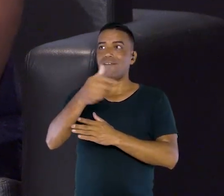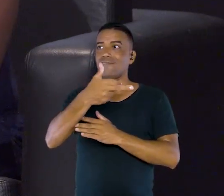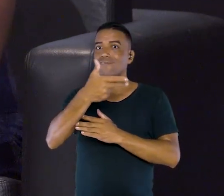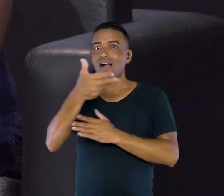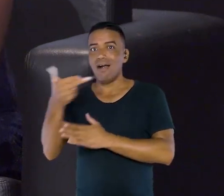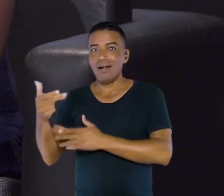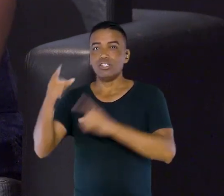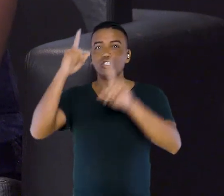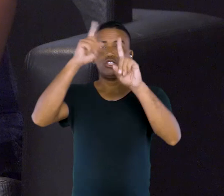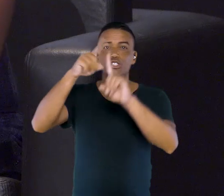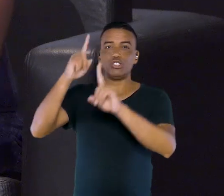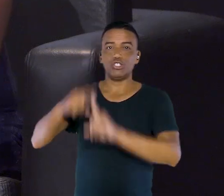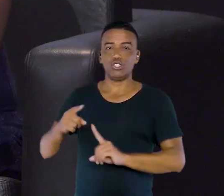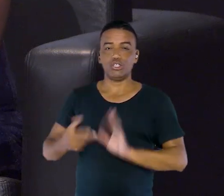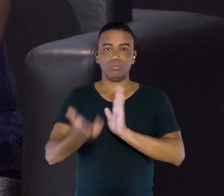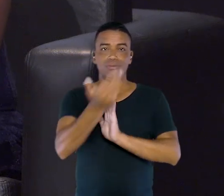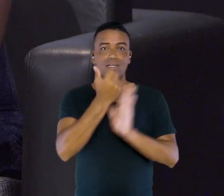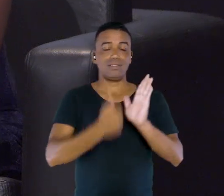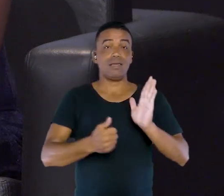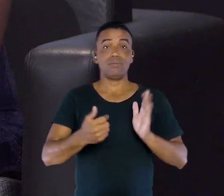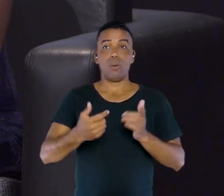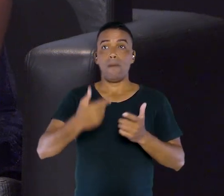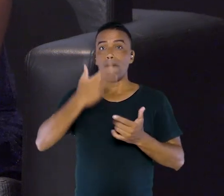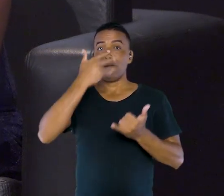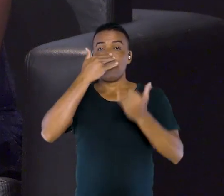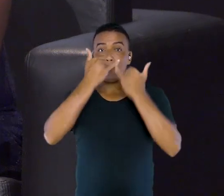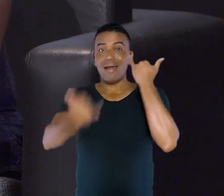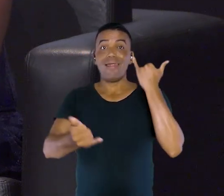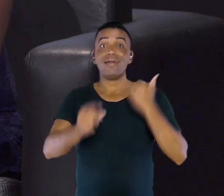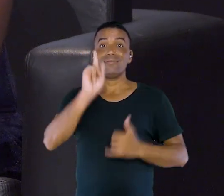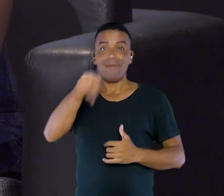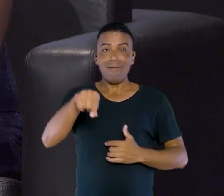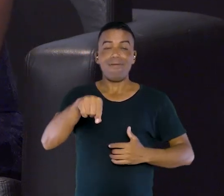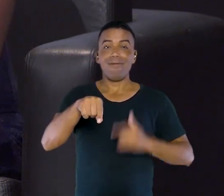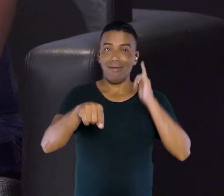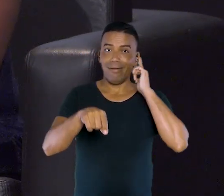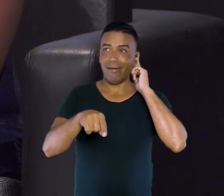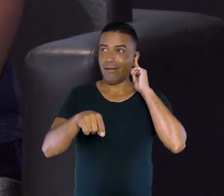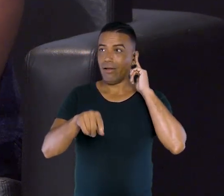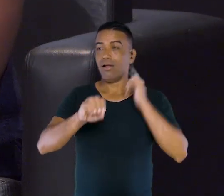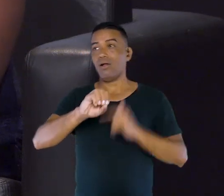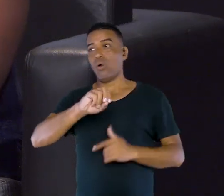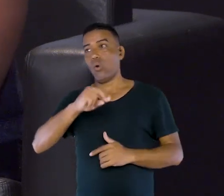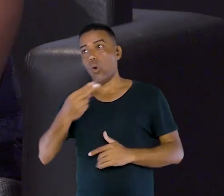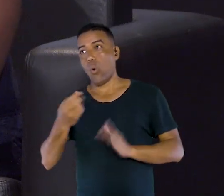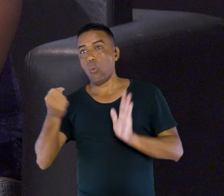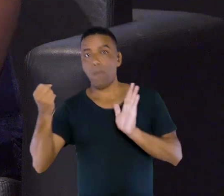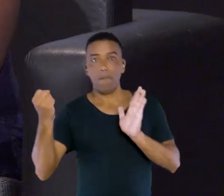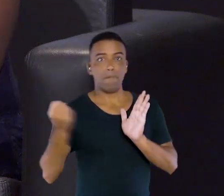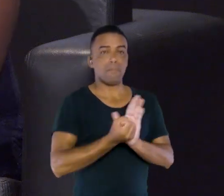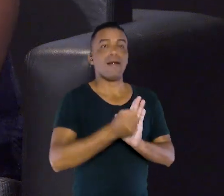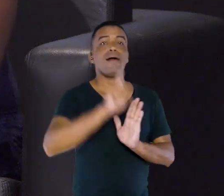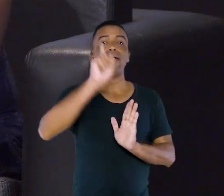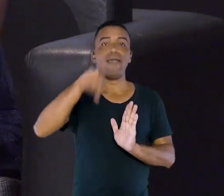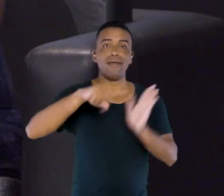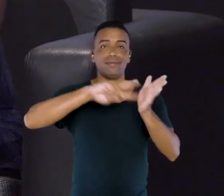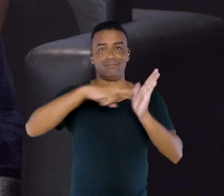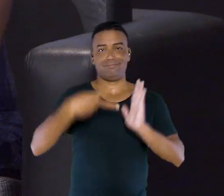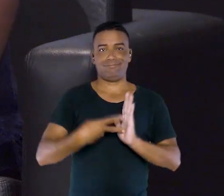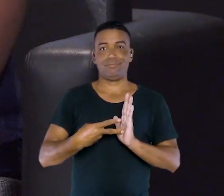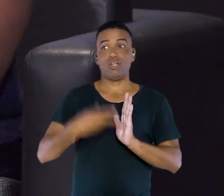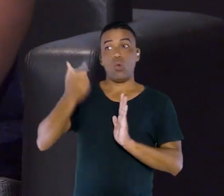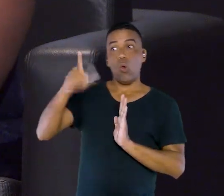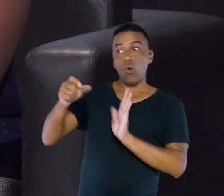de desenho, para ele dizer, meu filho, a minha aparência é dessa forma. Ou esse símbolo é